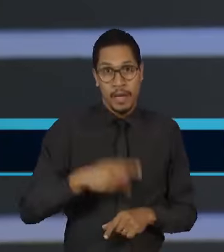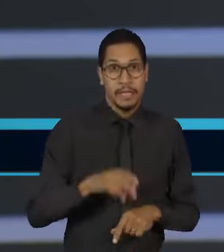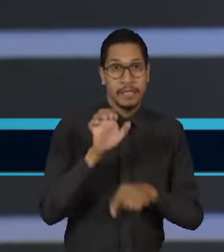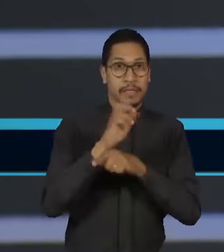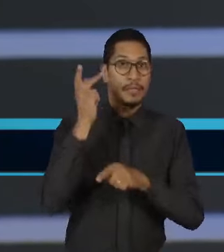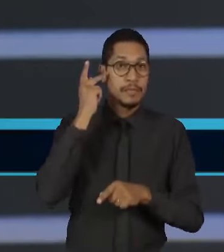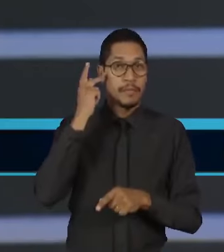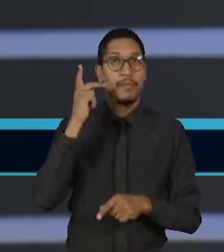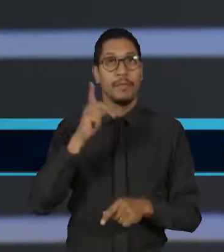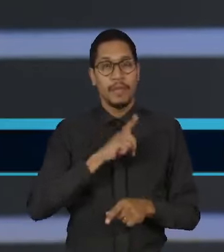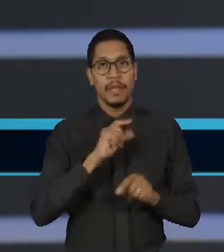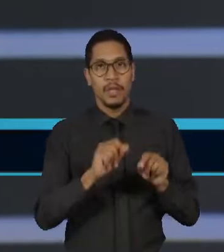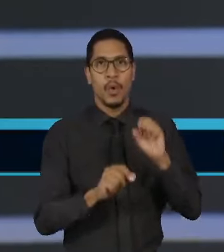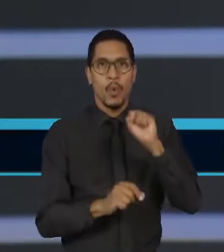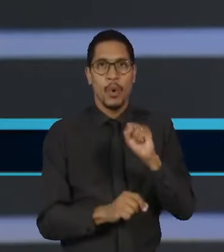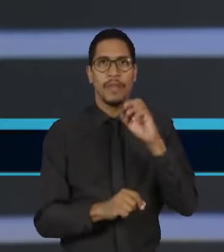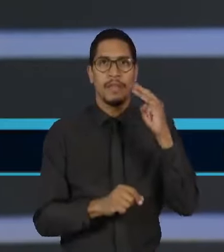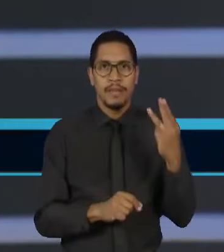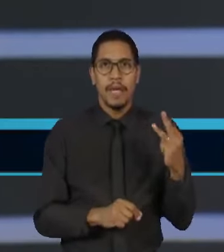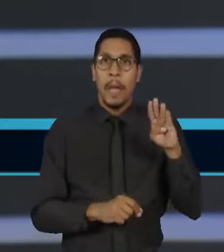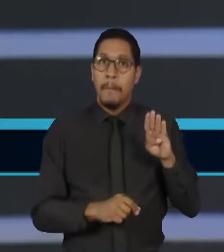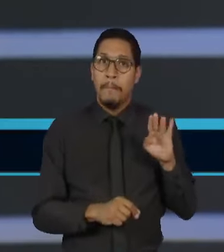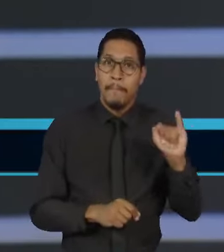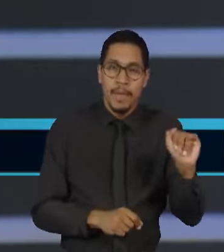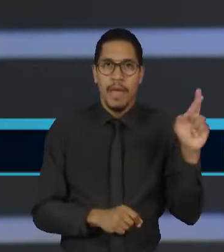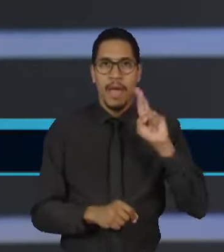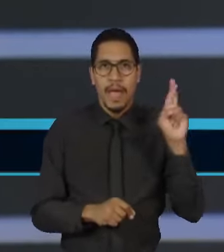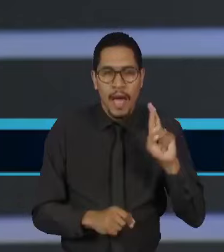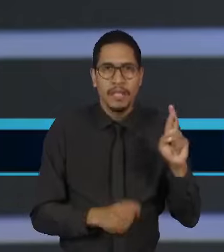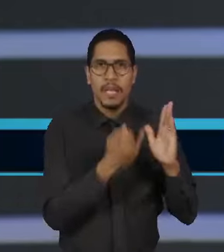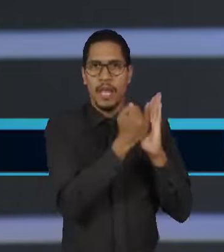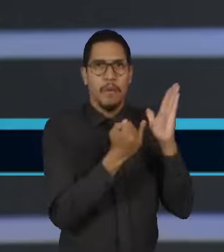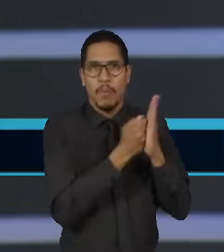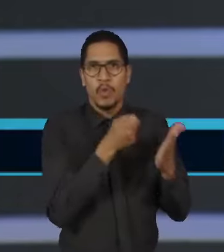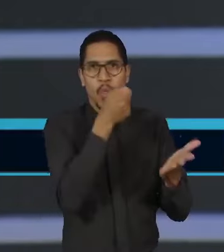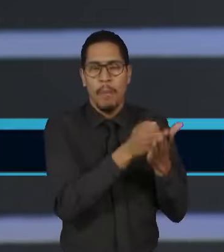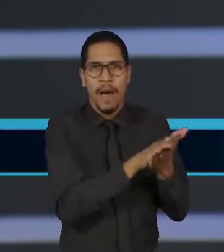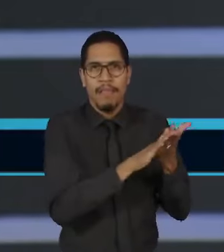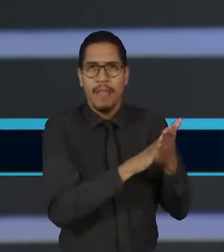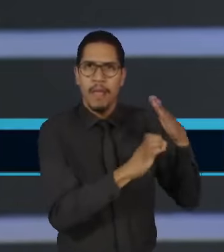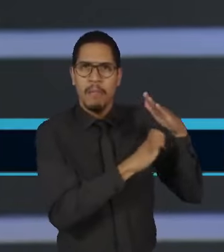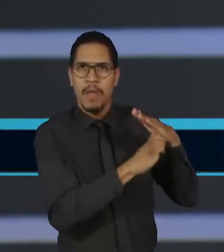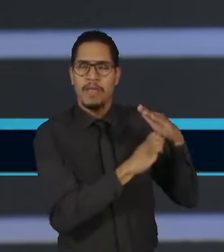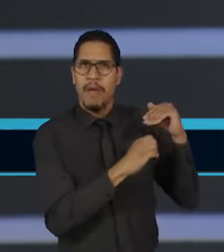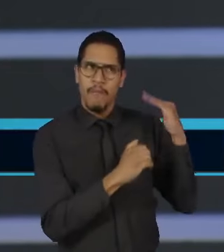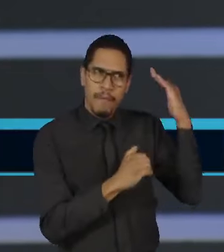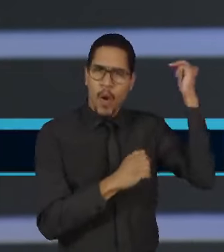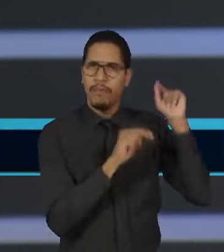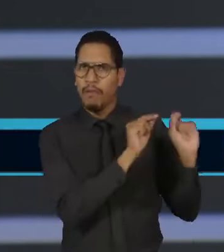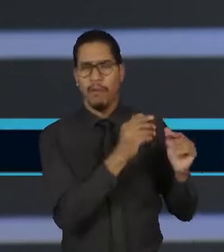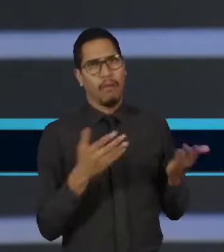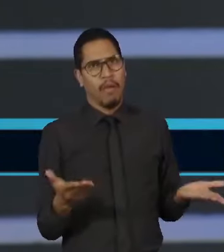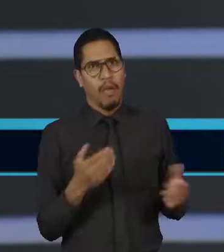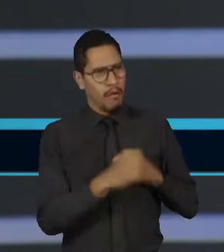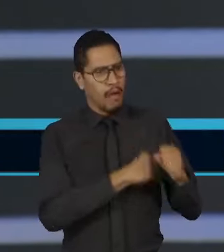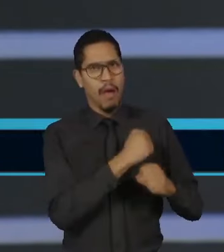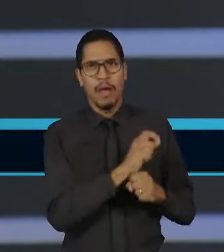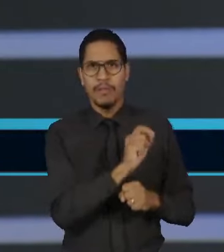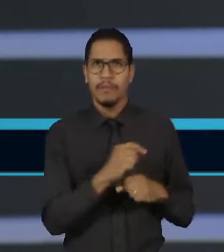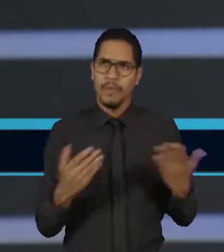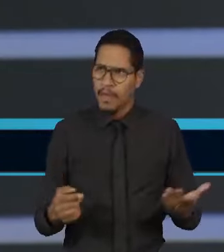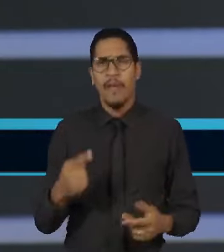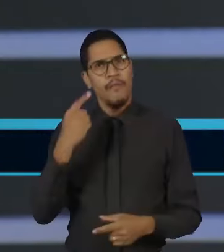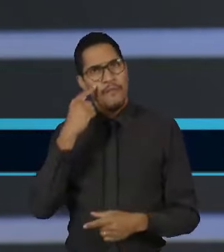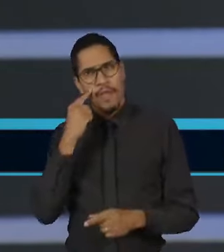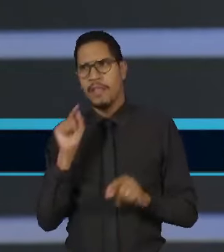tem renúncia de R 83 bilhões de reais ano ano Então essa é a questão central enfrente